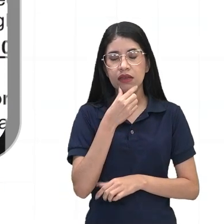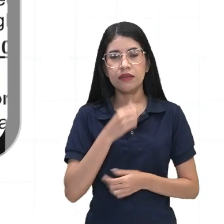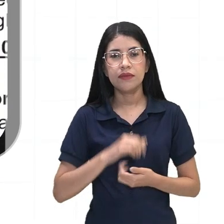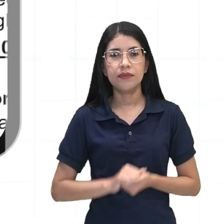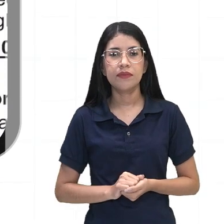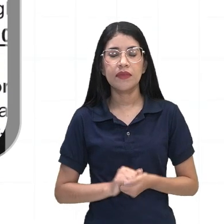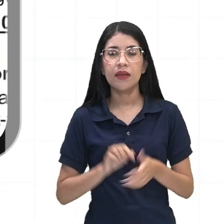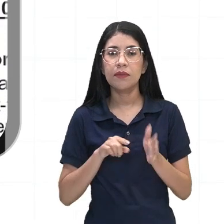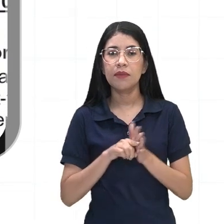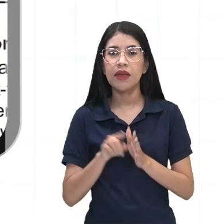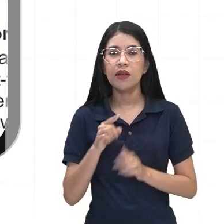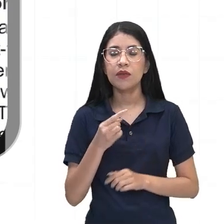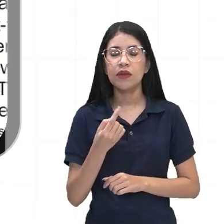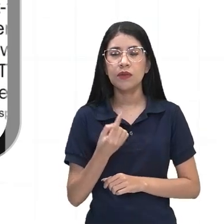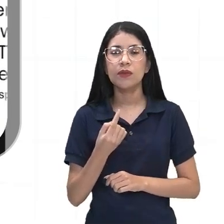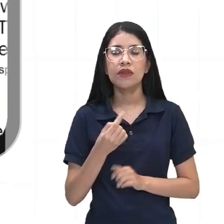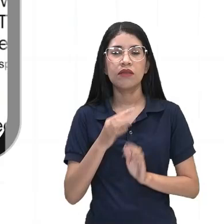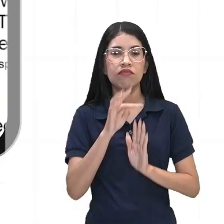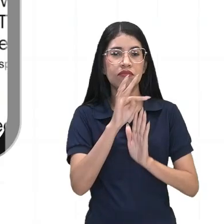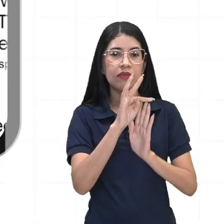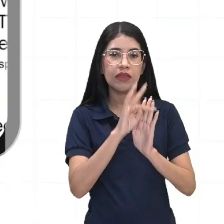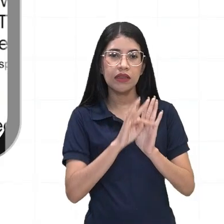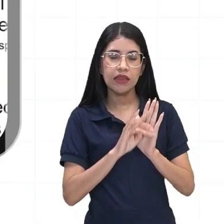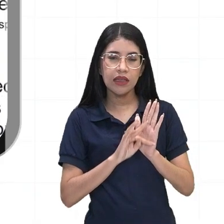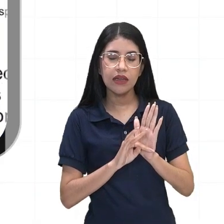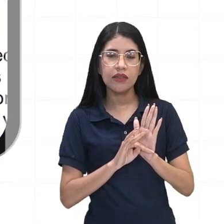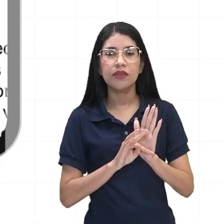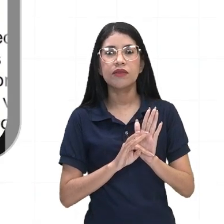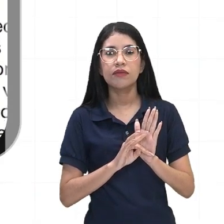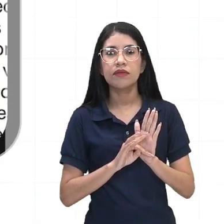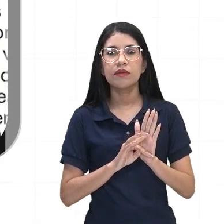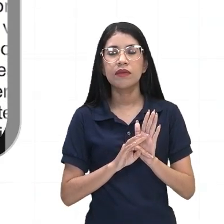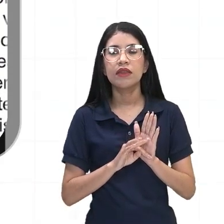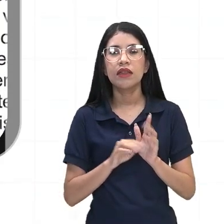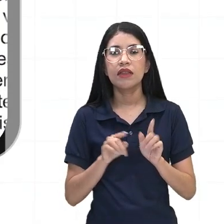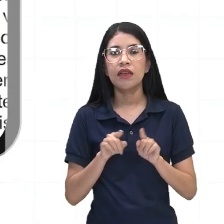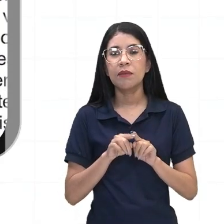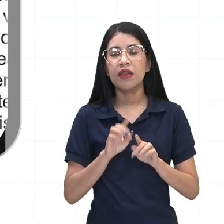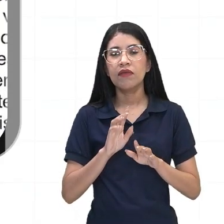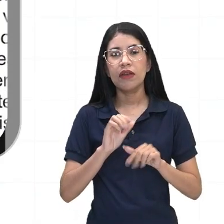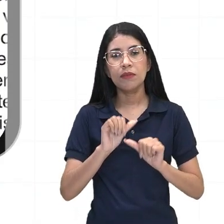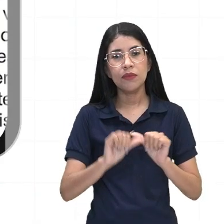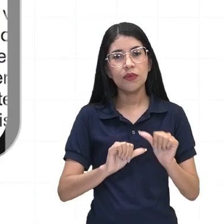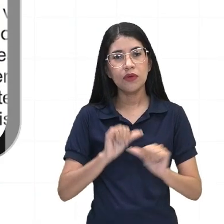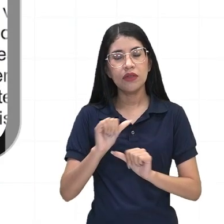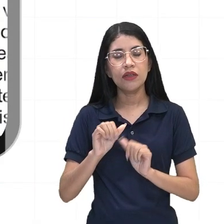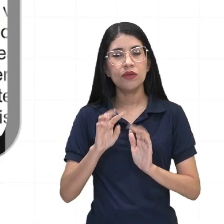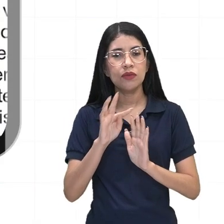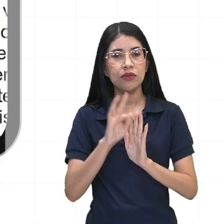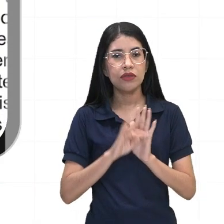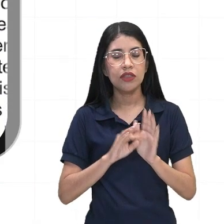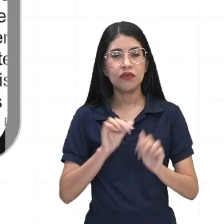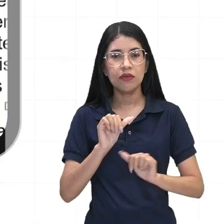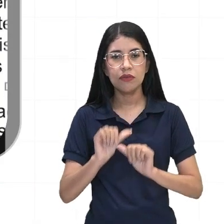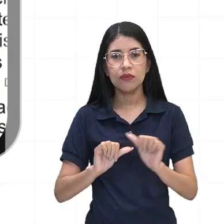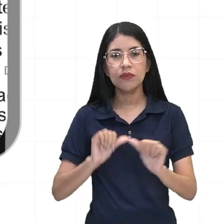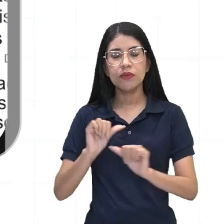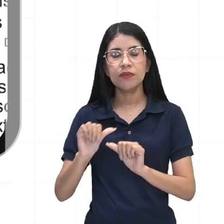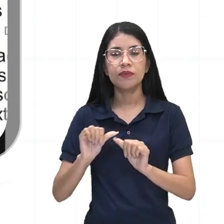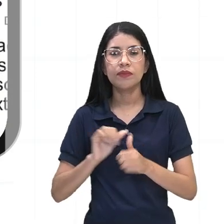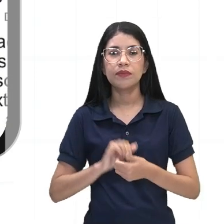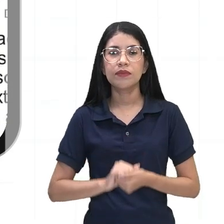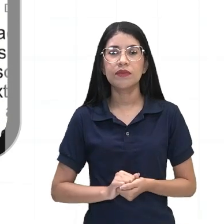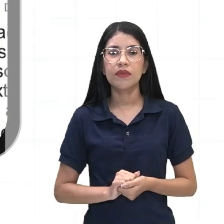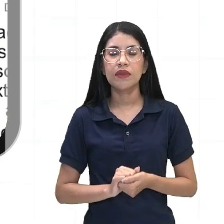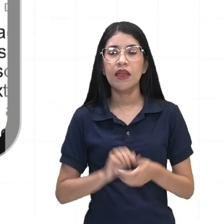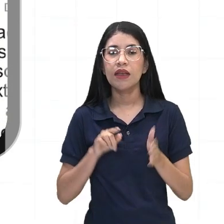começa com um texto, né? Pode observar que vai variando, os tipos de texto vão mudando. Olha só a